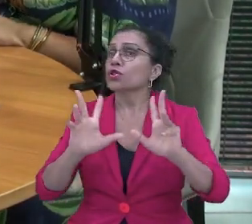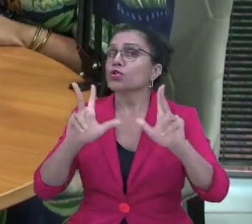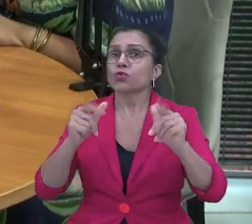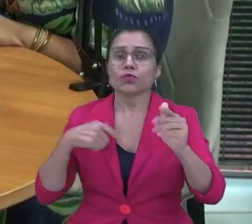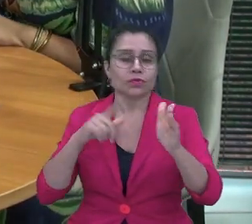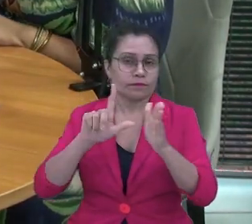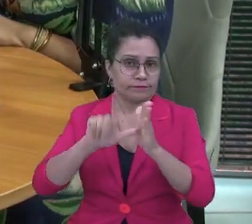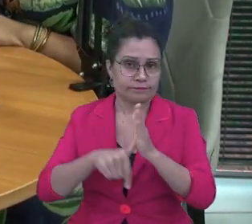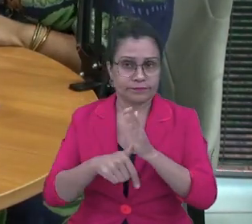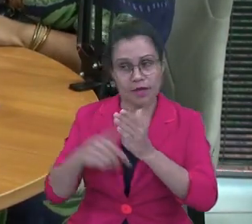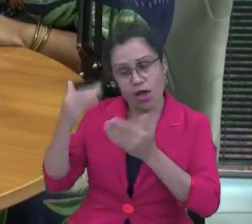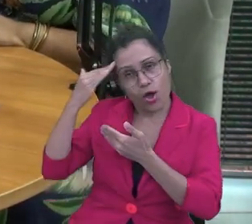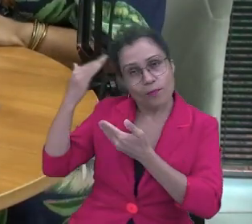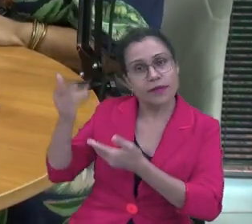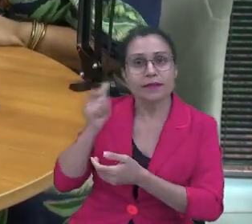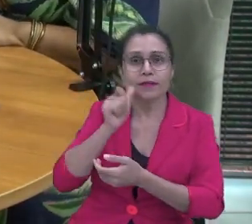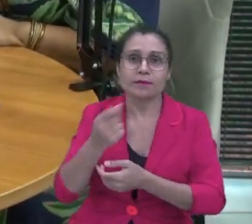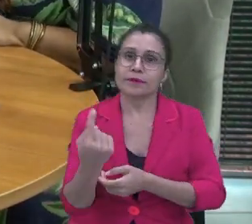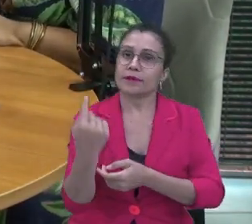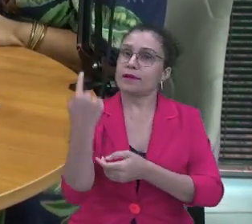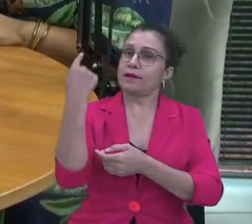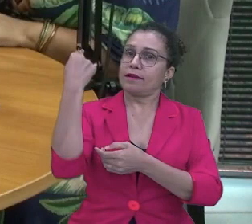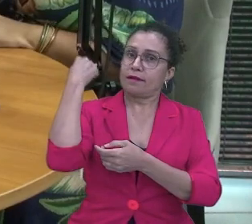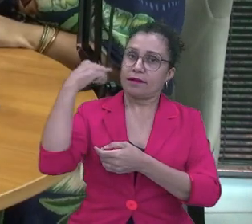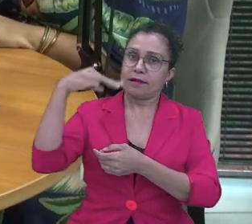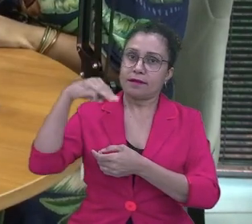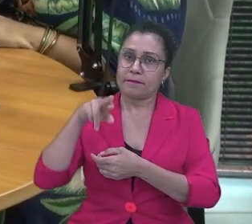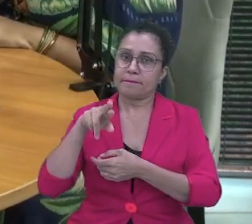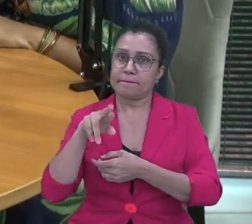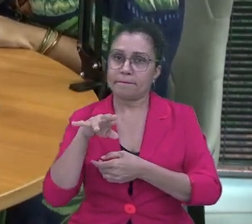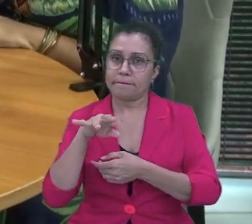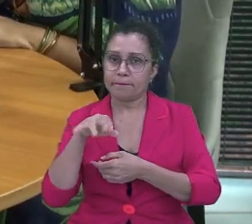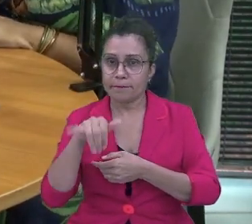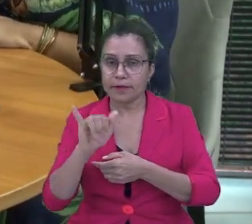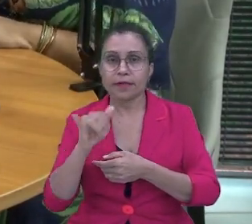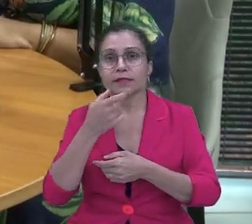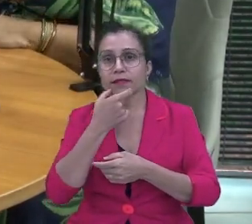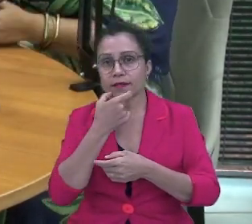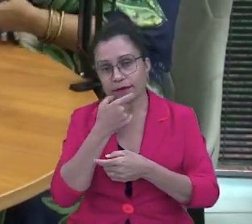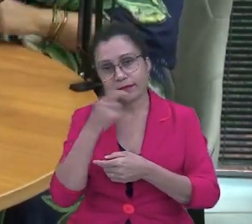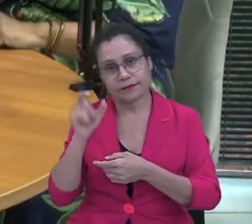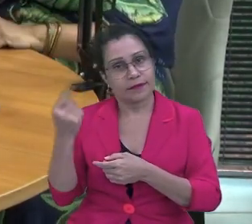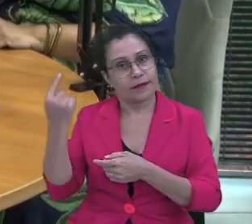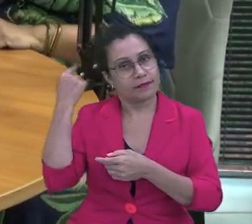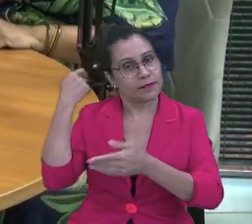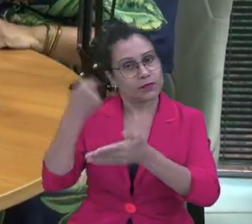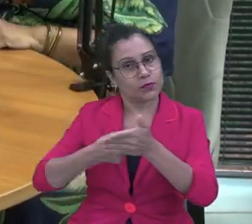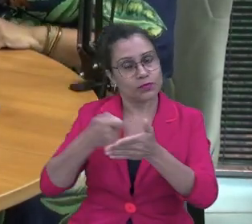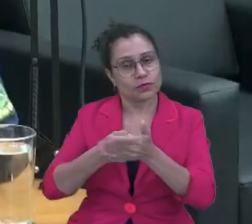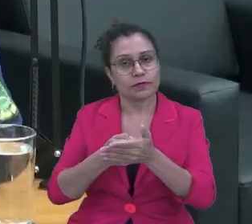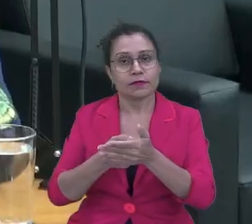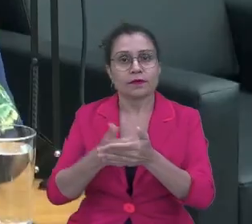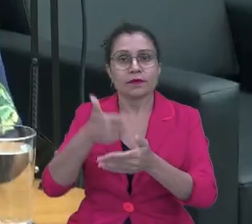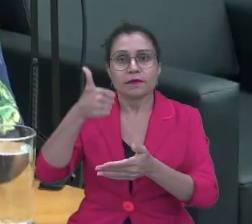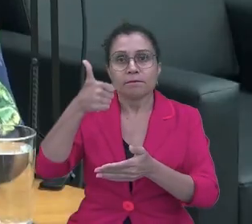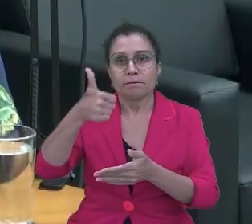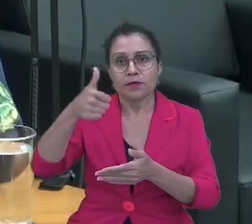muito obrigada, Mary, que é essa sufragista que veio da inglesa, né? Na sequência, em